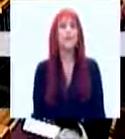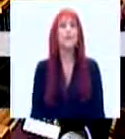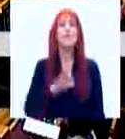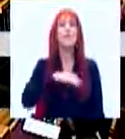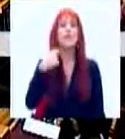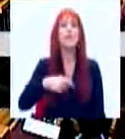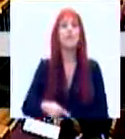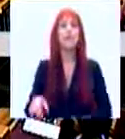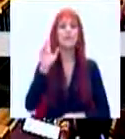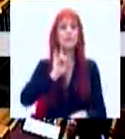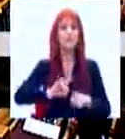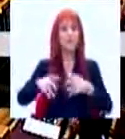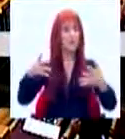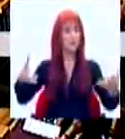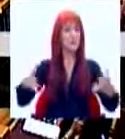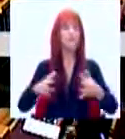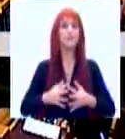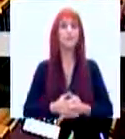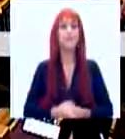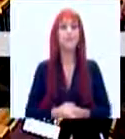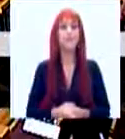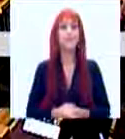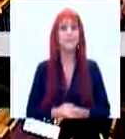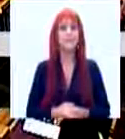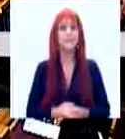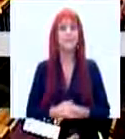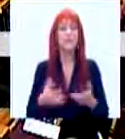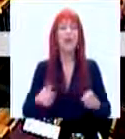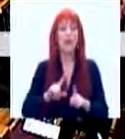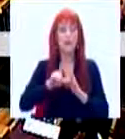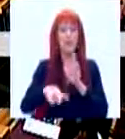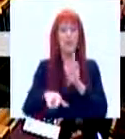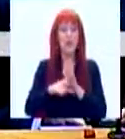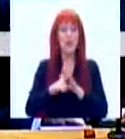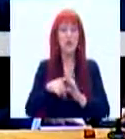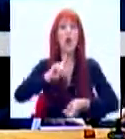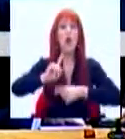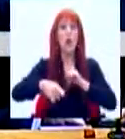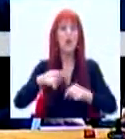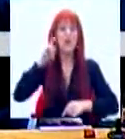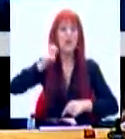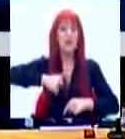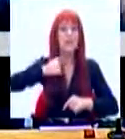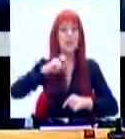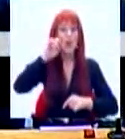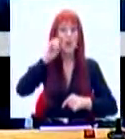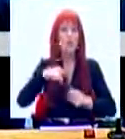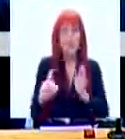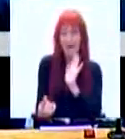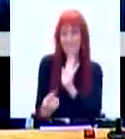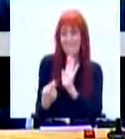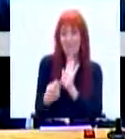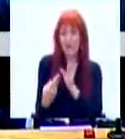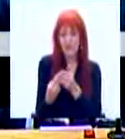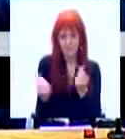Senhor Presidente, senhoras e senhores deputados, este projeto de lei trata-se sobretudo de cobrir uma